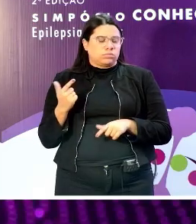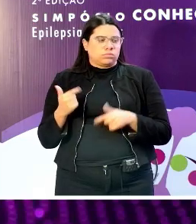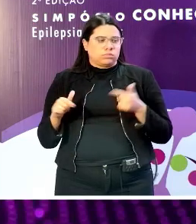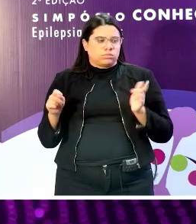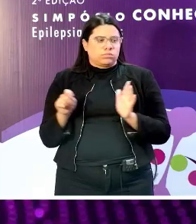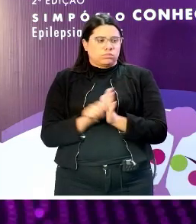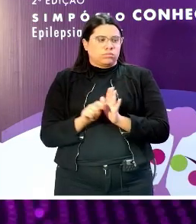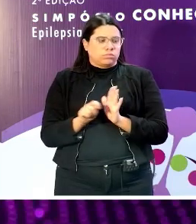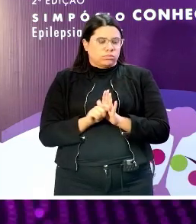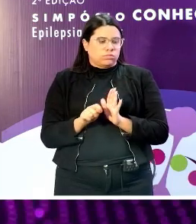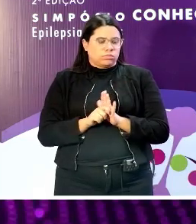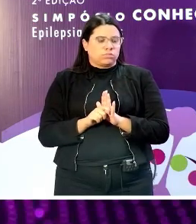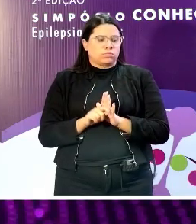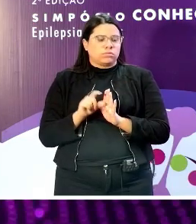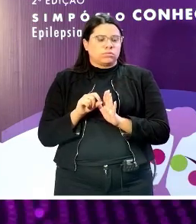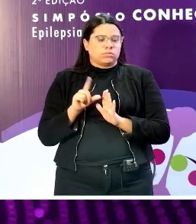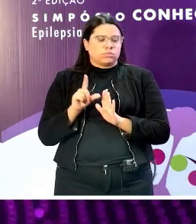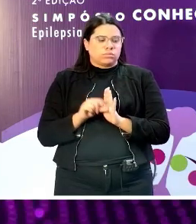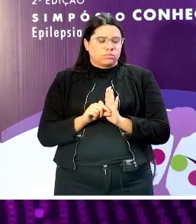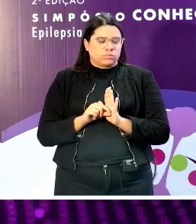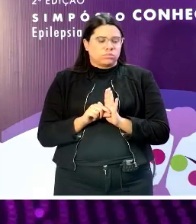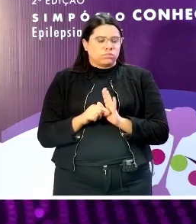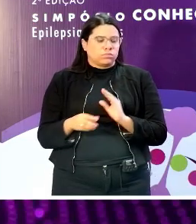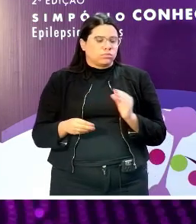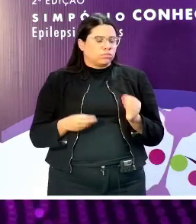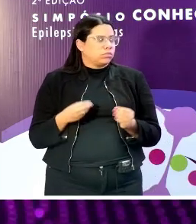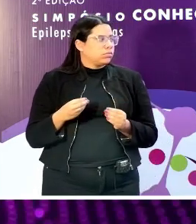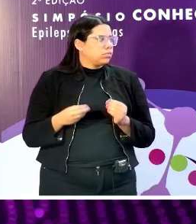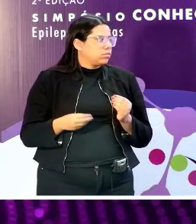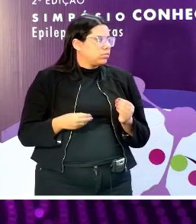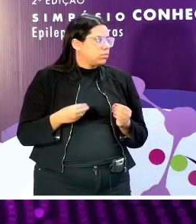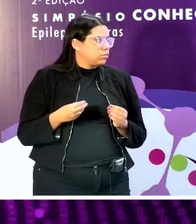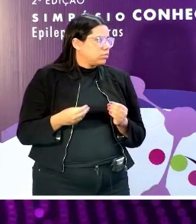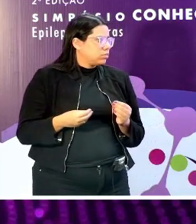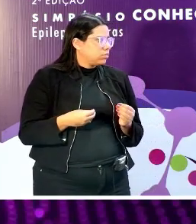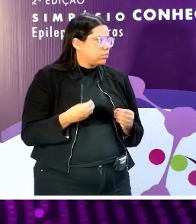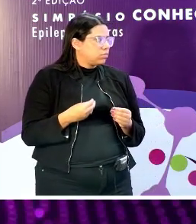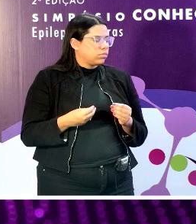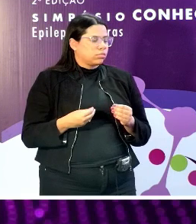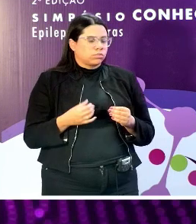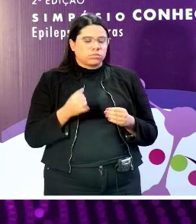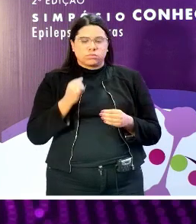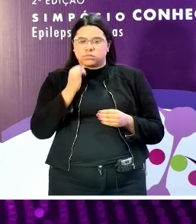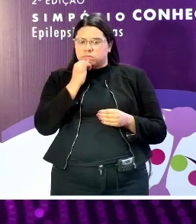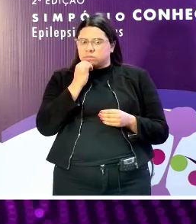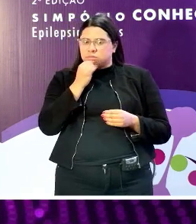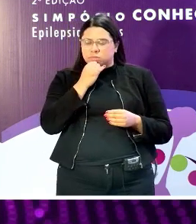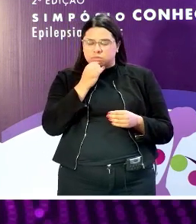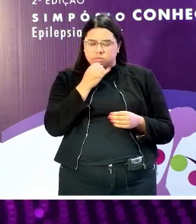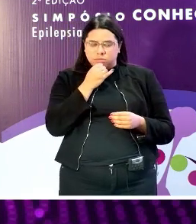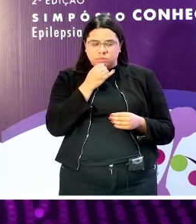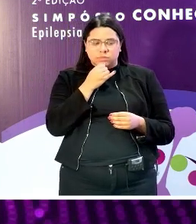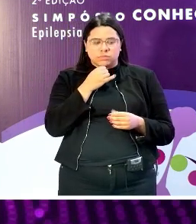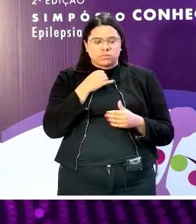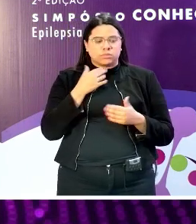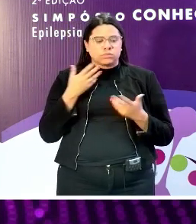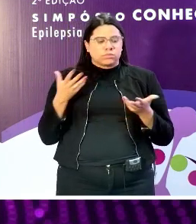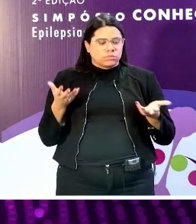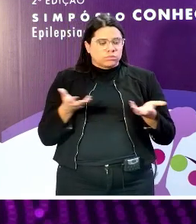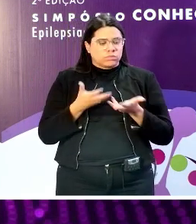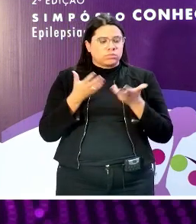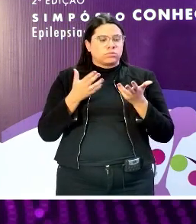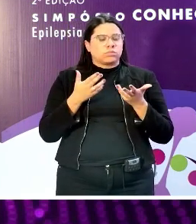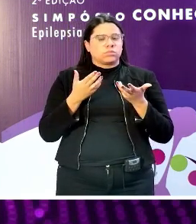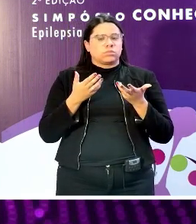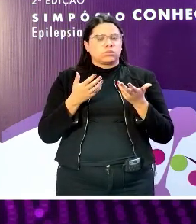que agem inibindo a recaptação dele pelo neurônio, ou seja, ele vai ficar naquela fenda sináptica estimulando o neurônio